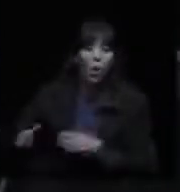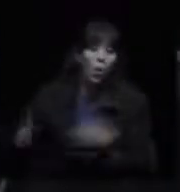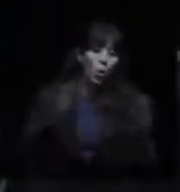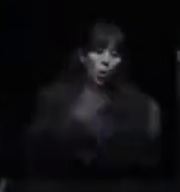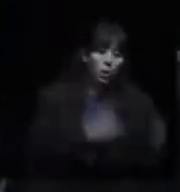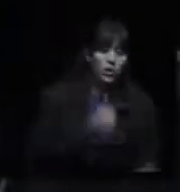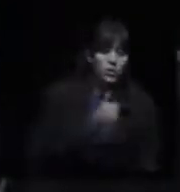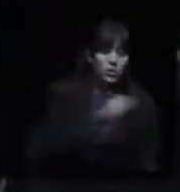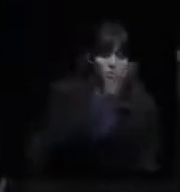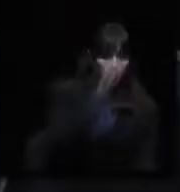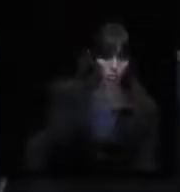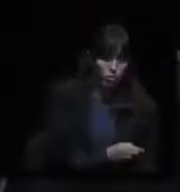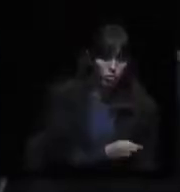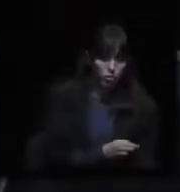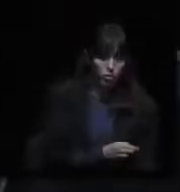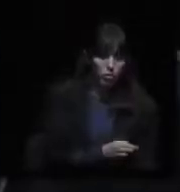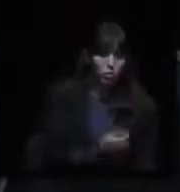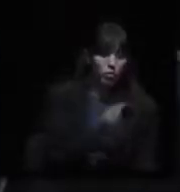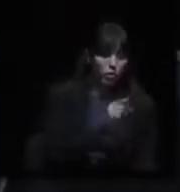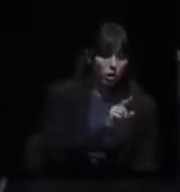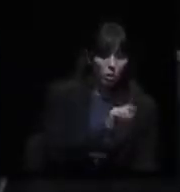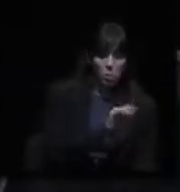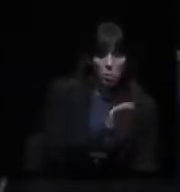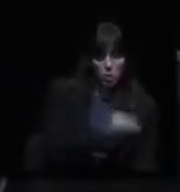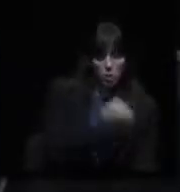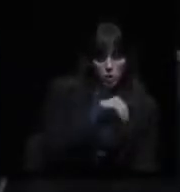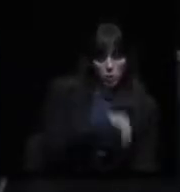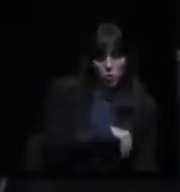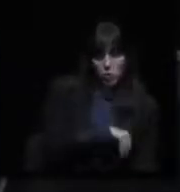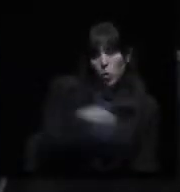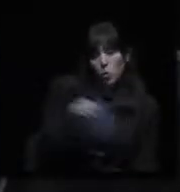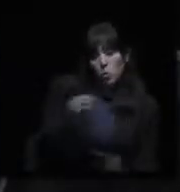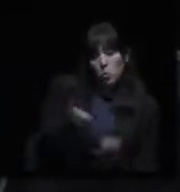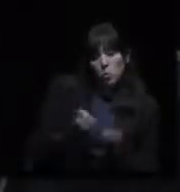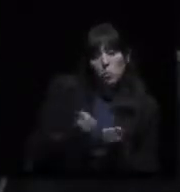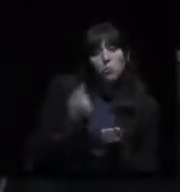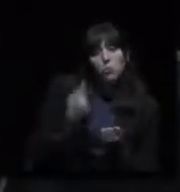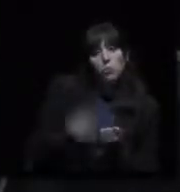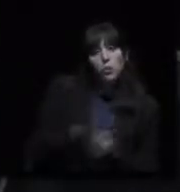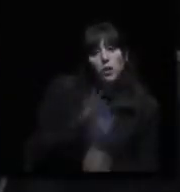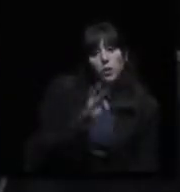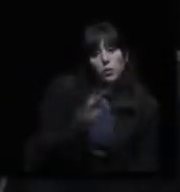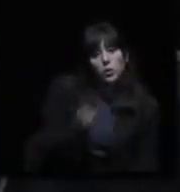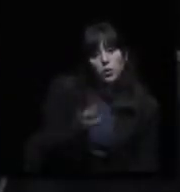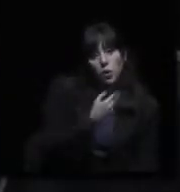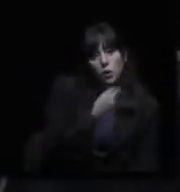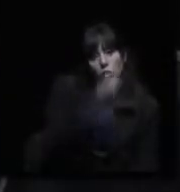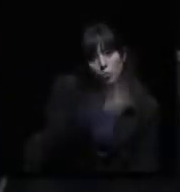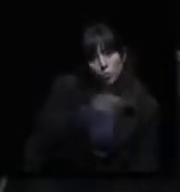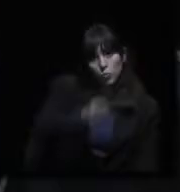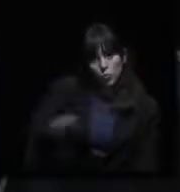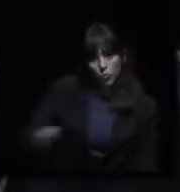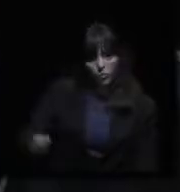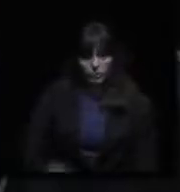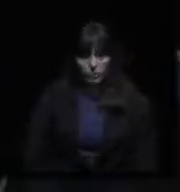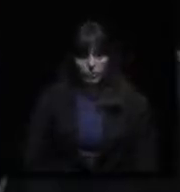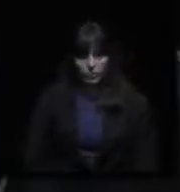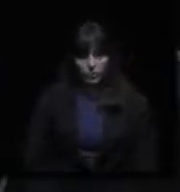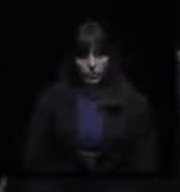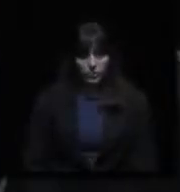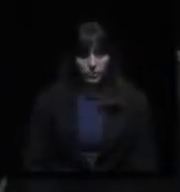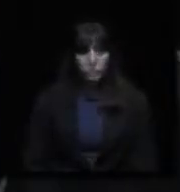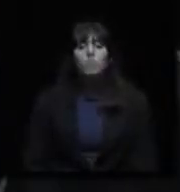os 50% com rendimentos mais baixos receberão apenas cerca de 14 euros por sujeito passivo. Onde está